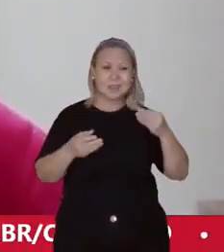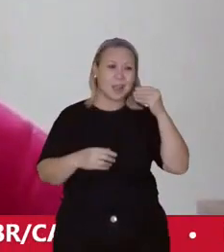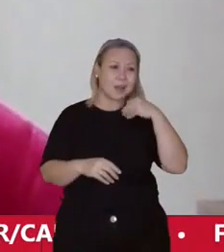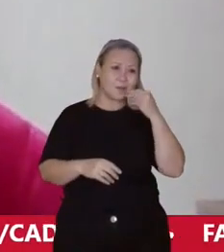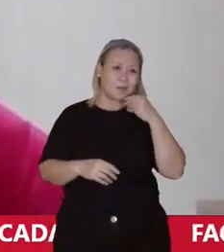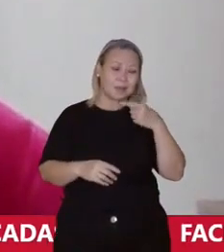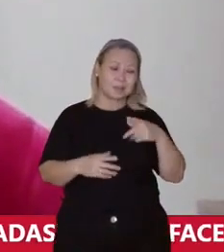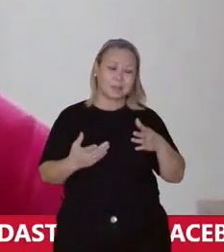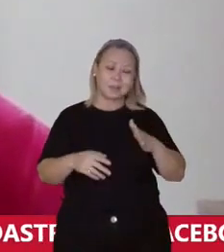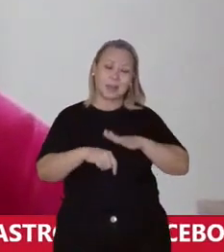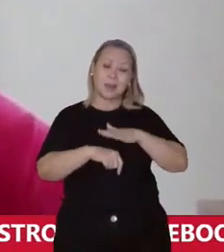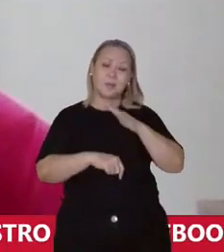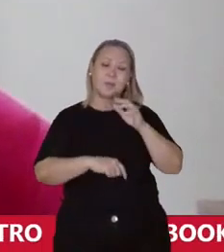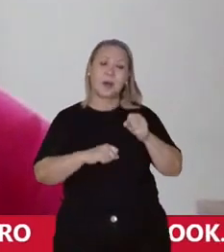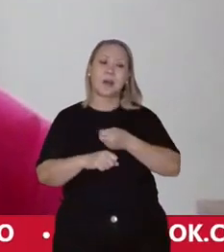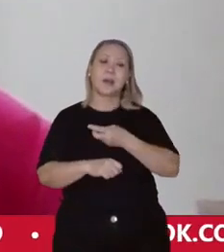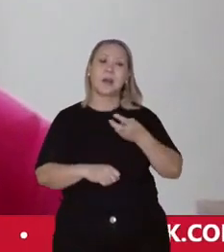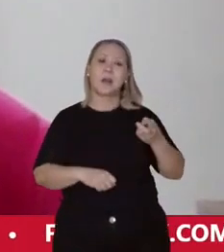enquanto jovens.